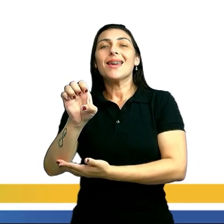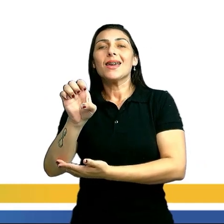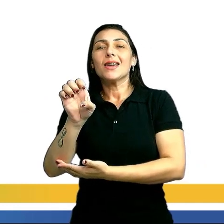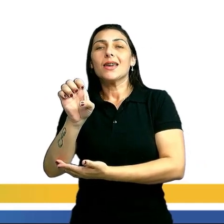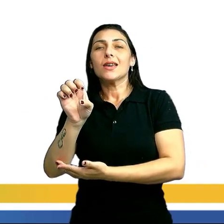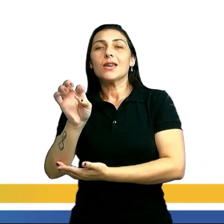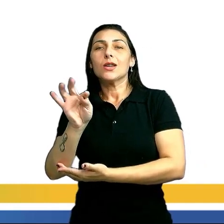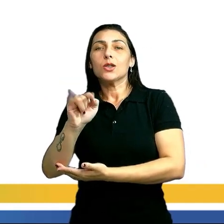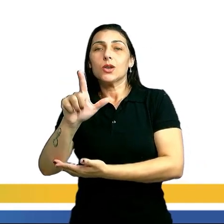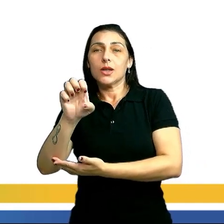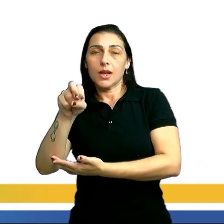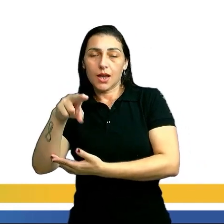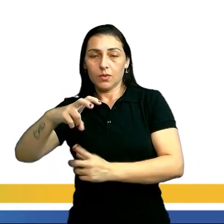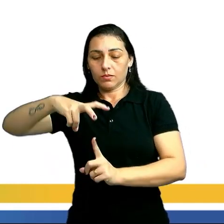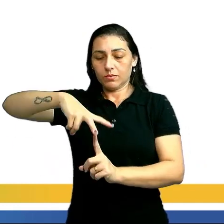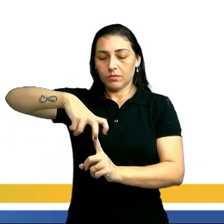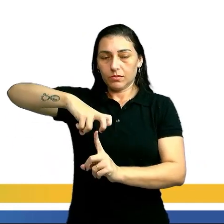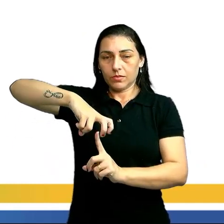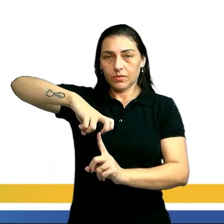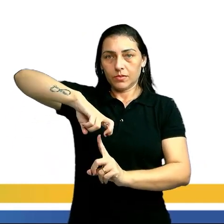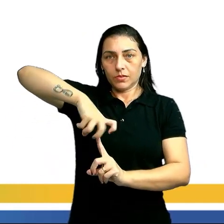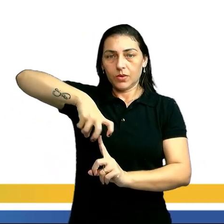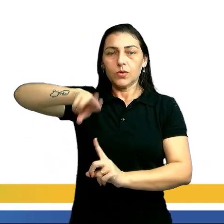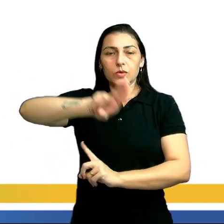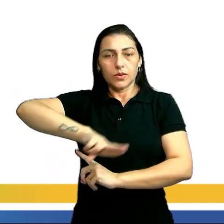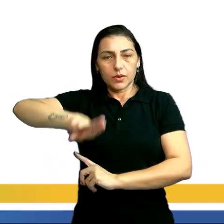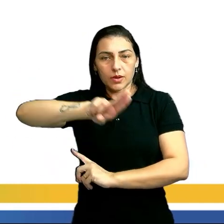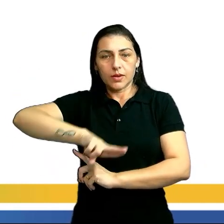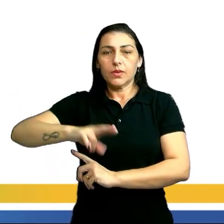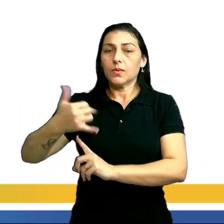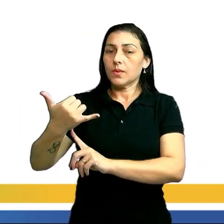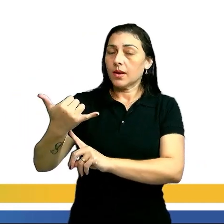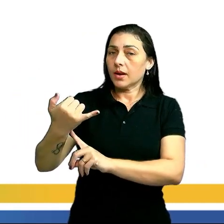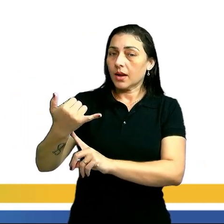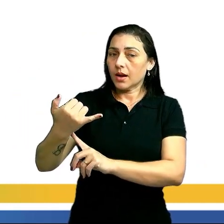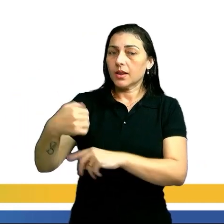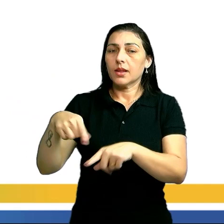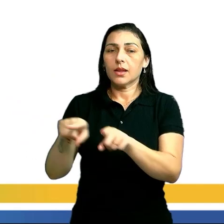tereftalato, que é as garrafas PET que nós utilizamos. Tem o